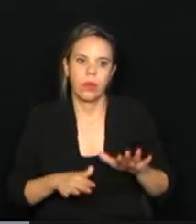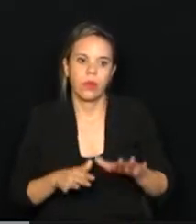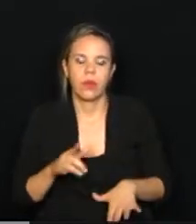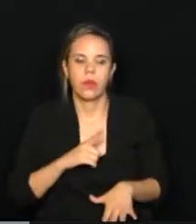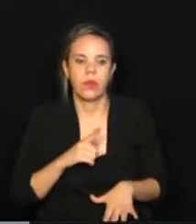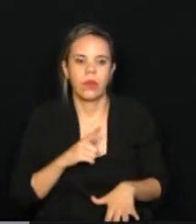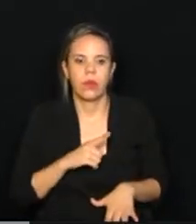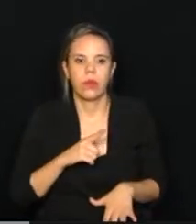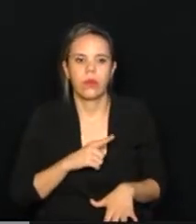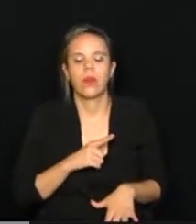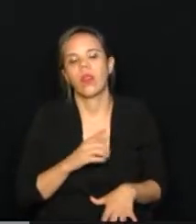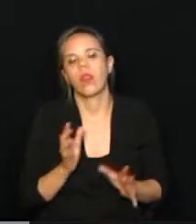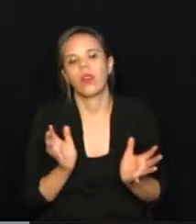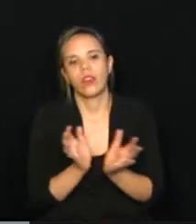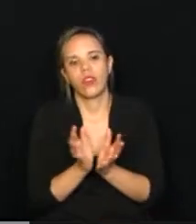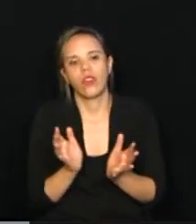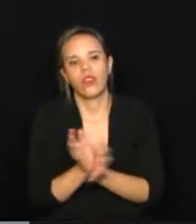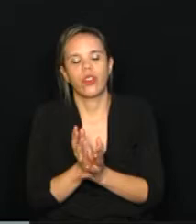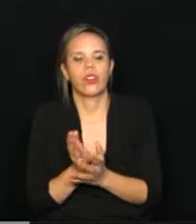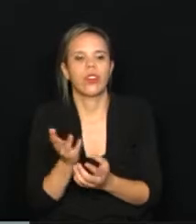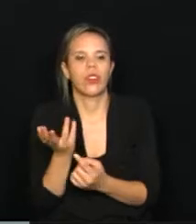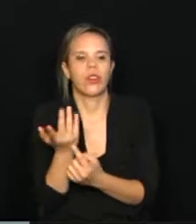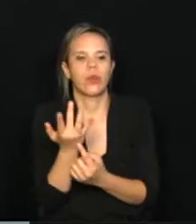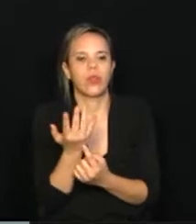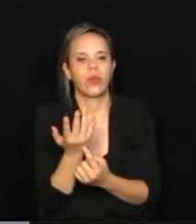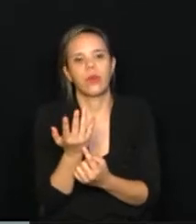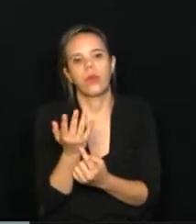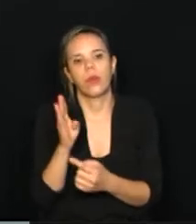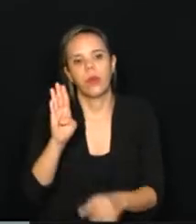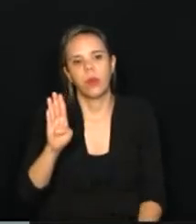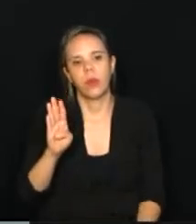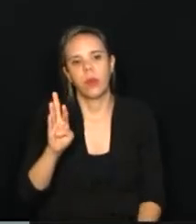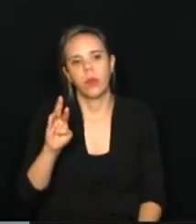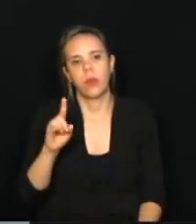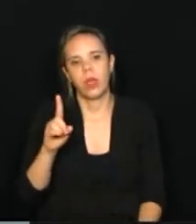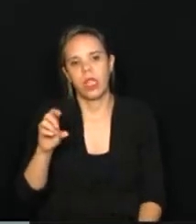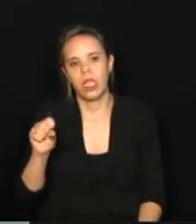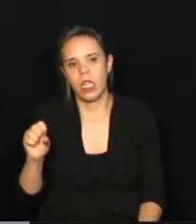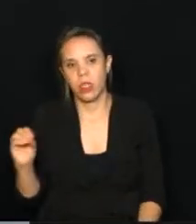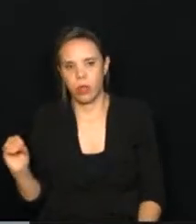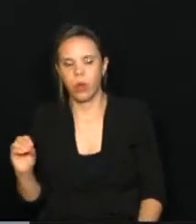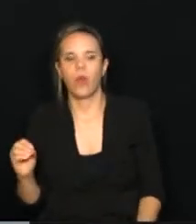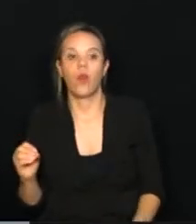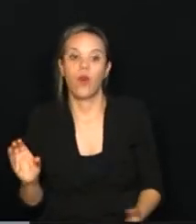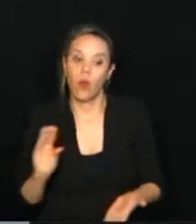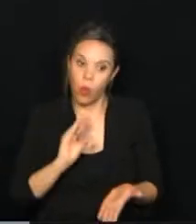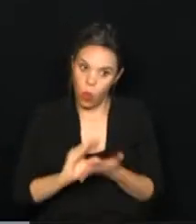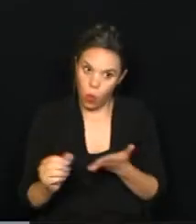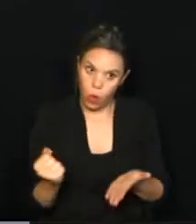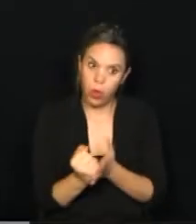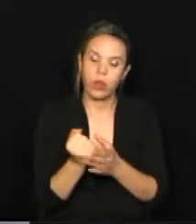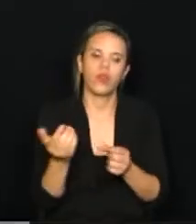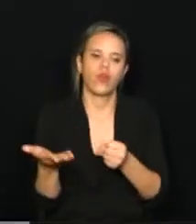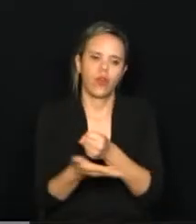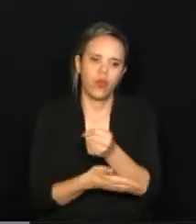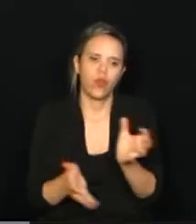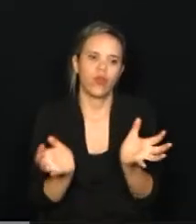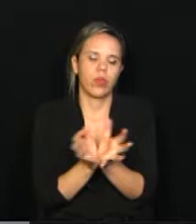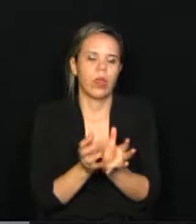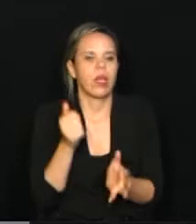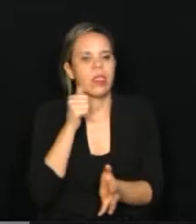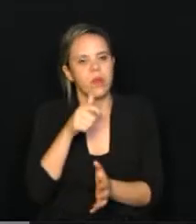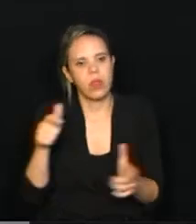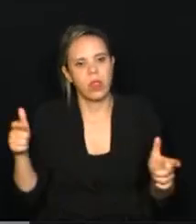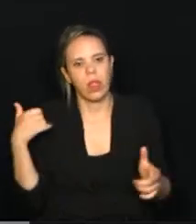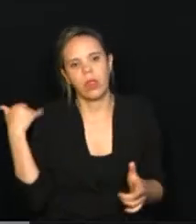o Bradesco, que acho que é um lugar que investe bastante na base, Santo André, que eu me lembre, mas normalmente as meninas jogam a